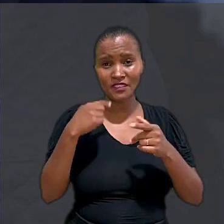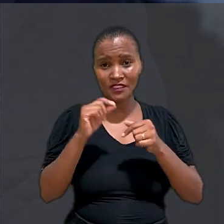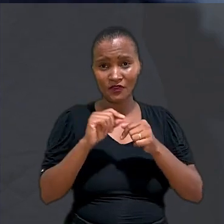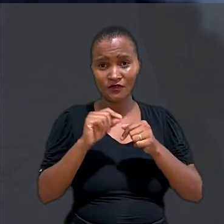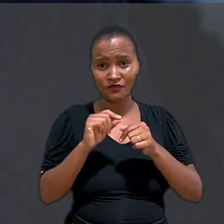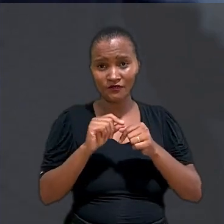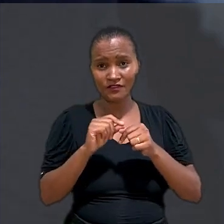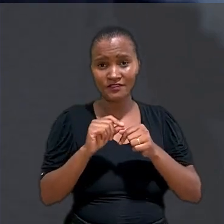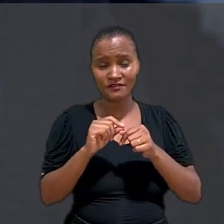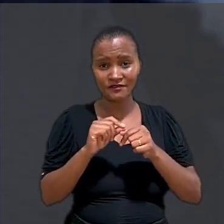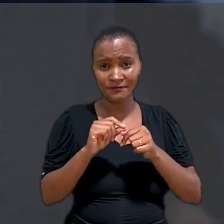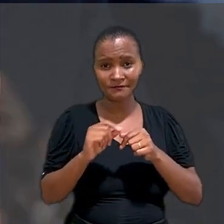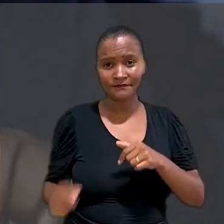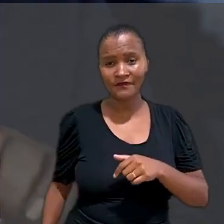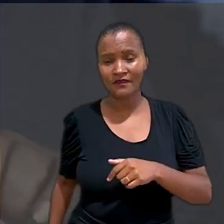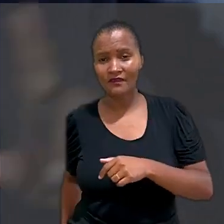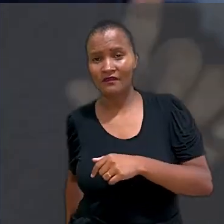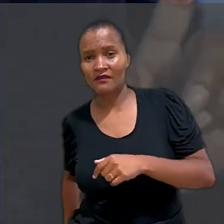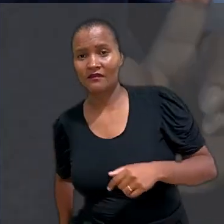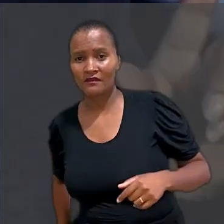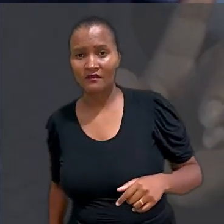a primeira coisa que fiz,